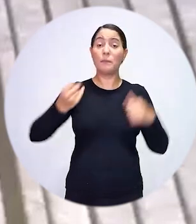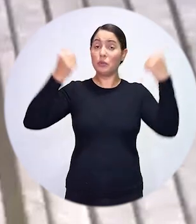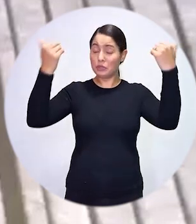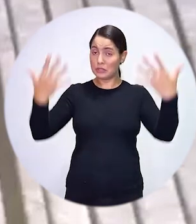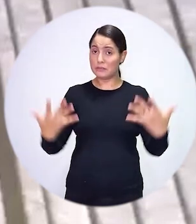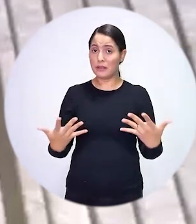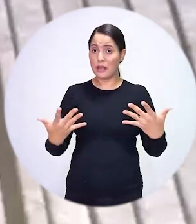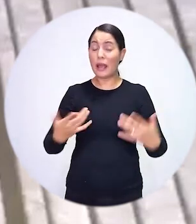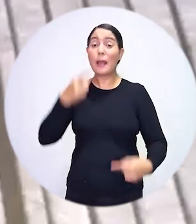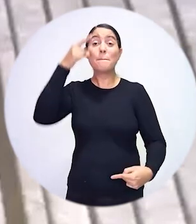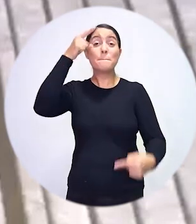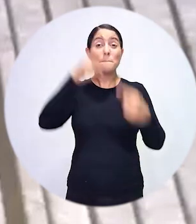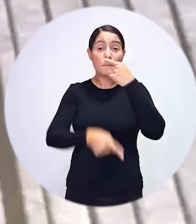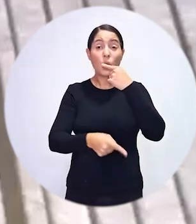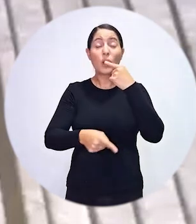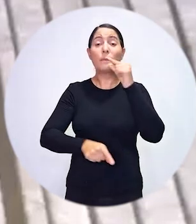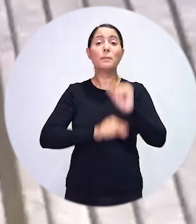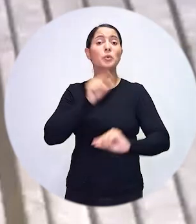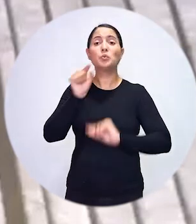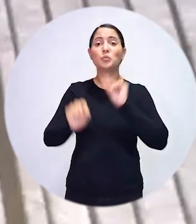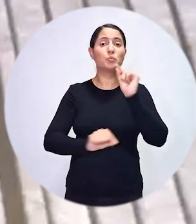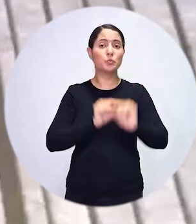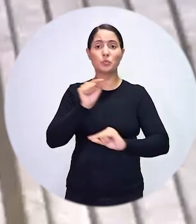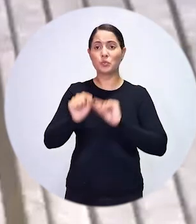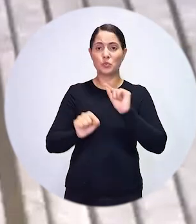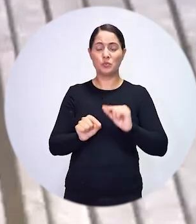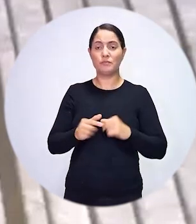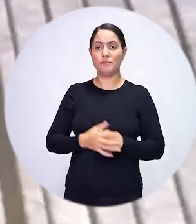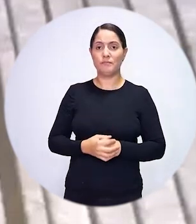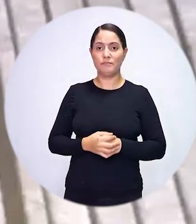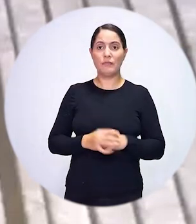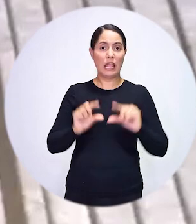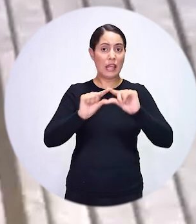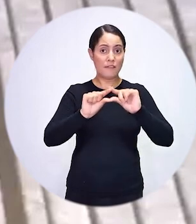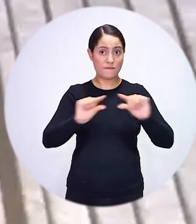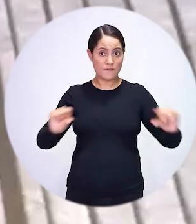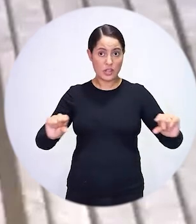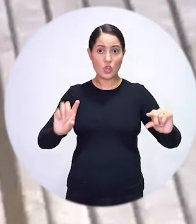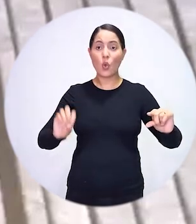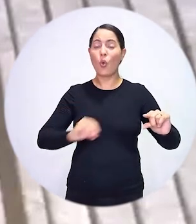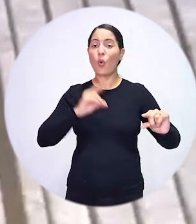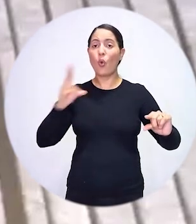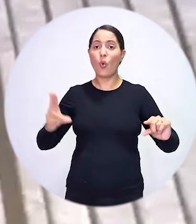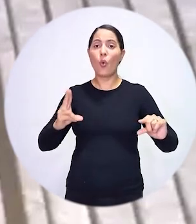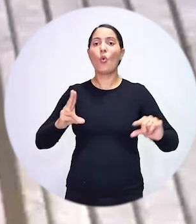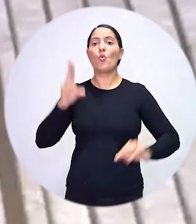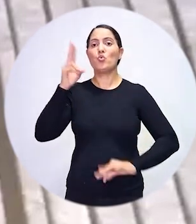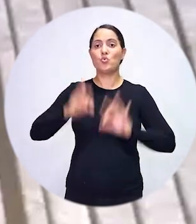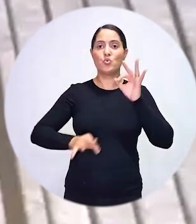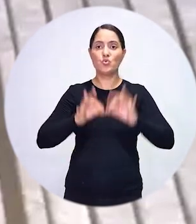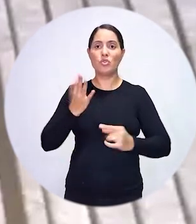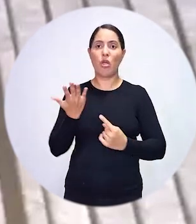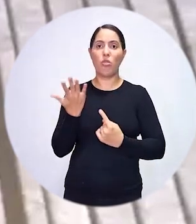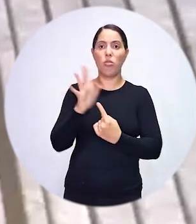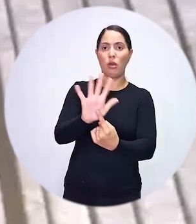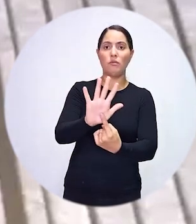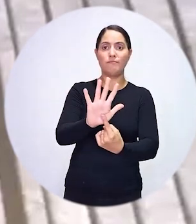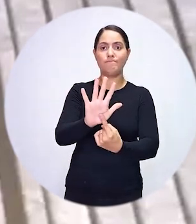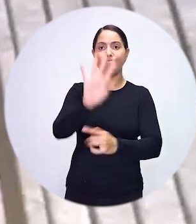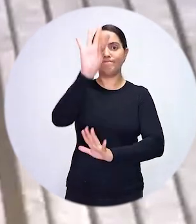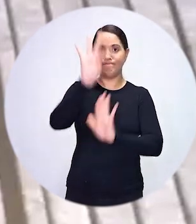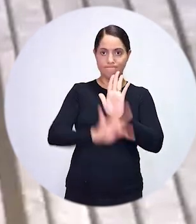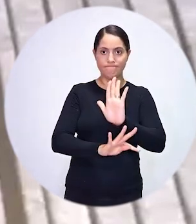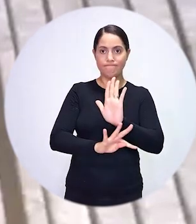Portanto, também é importante ressaltar que é vedada a referência ou menção a